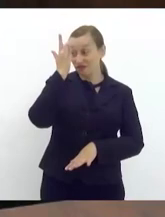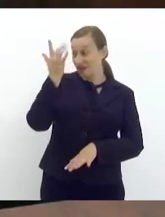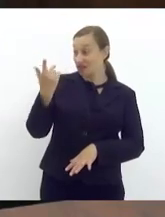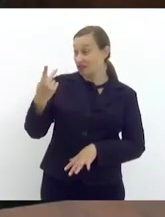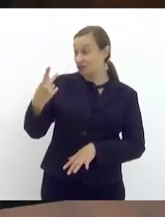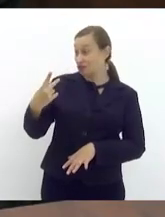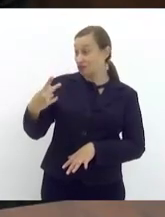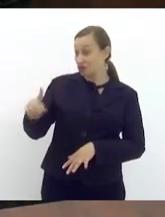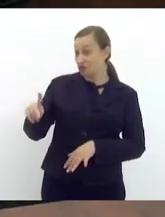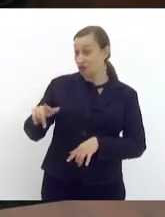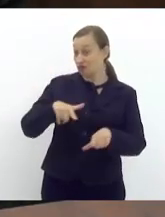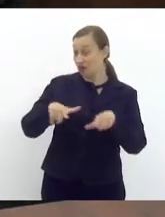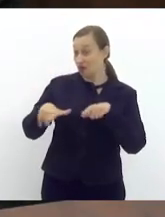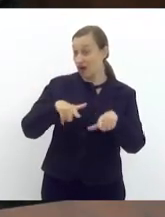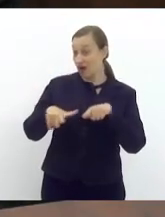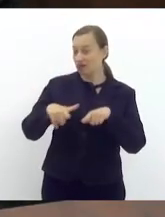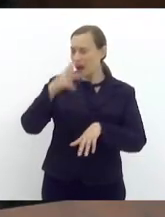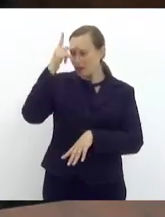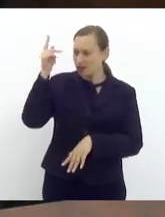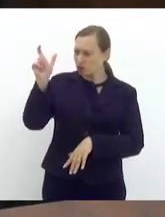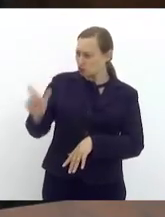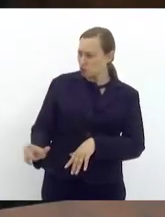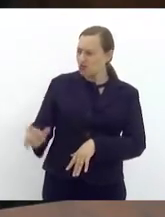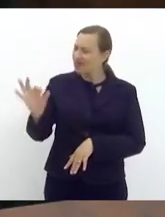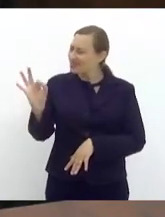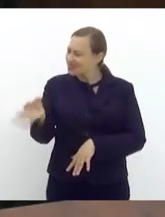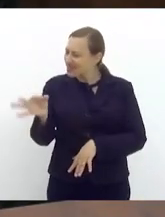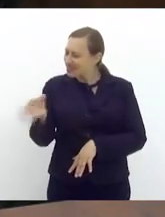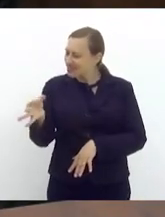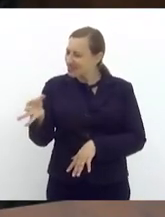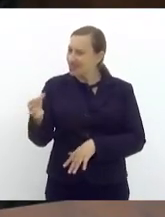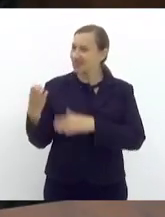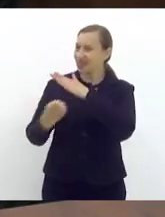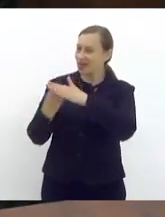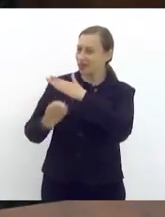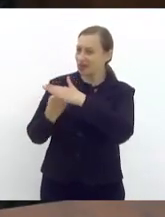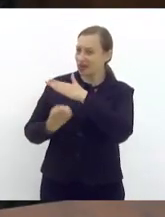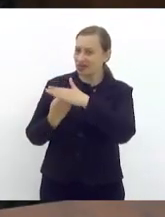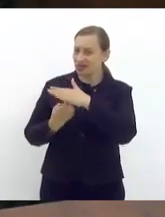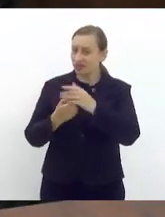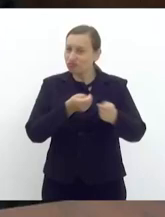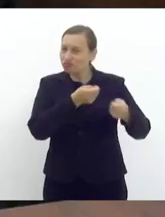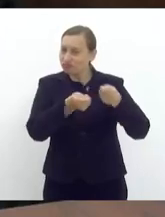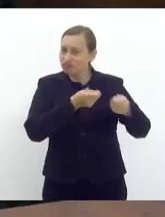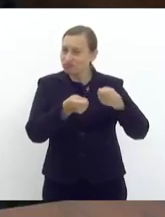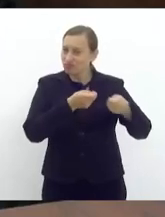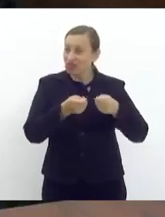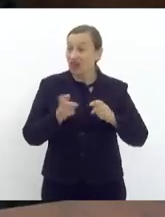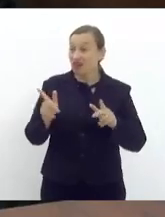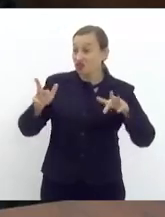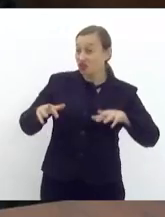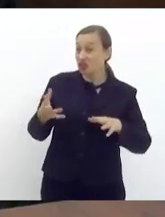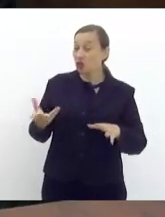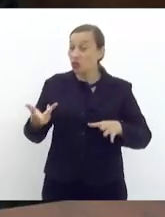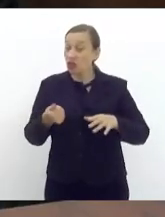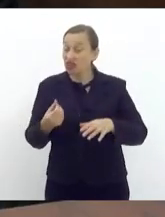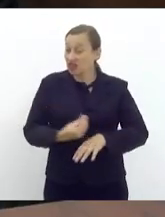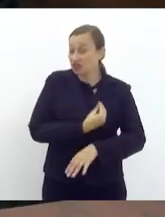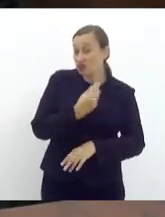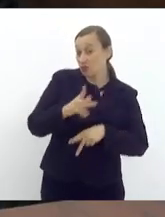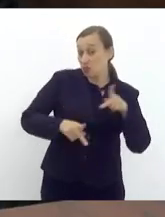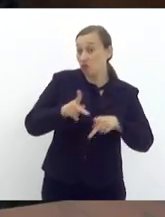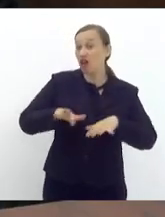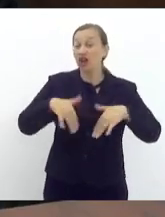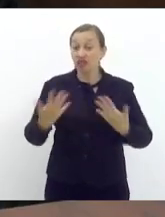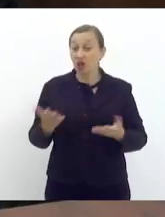competência. Da pessoa que eu tenho certeza que na agência reguladora vai fazer a diferença, trazendo realmente qualidade de vida para a população. Então,